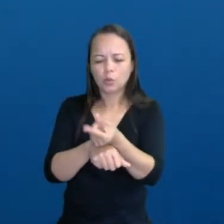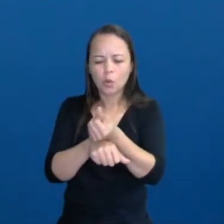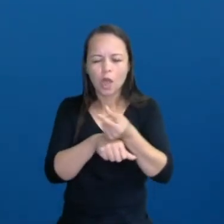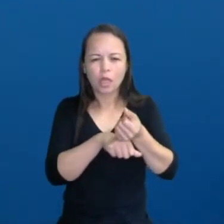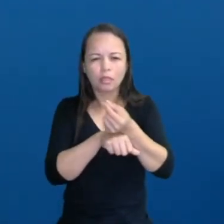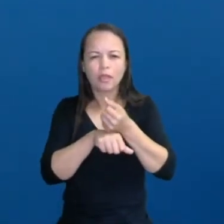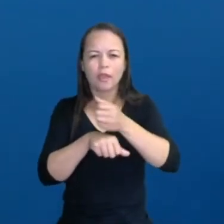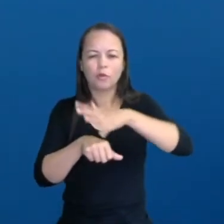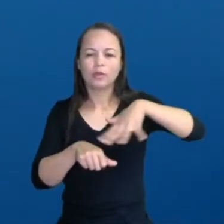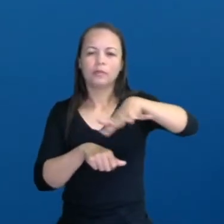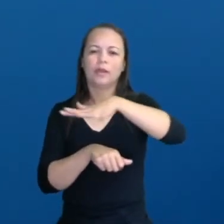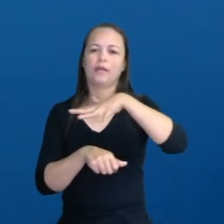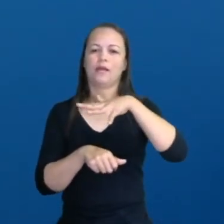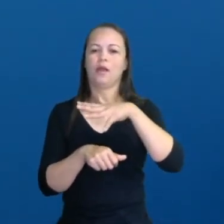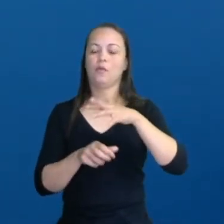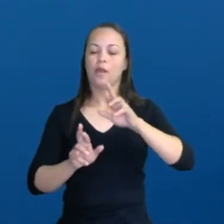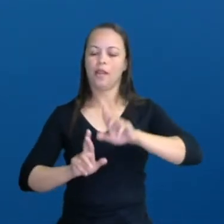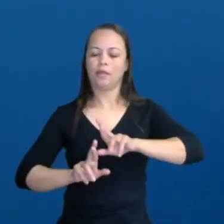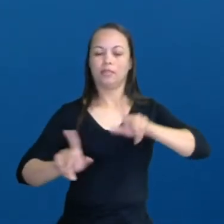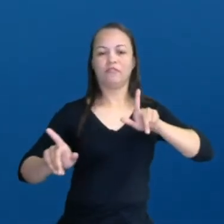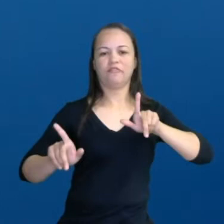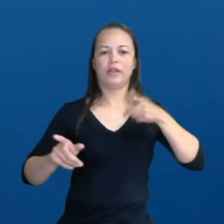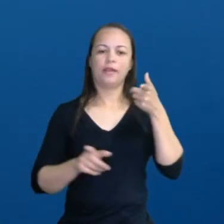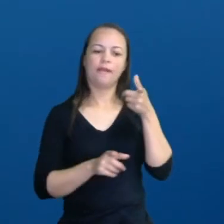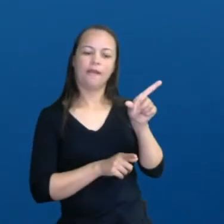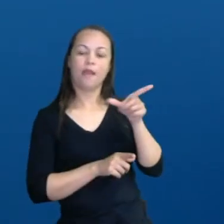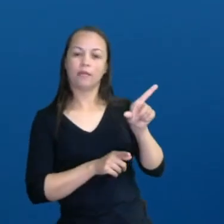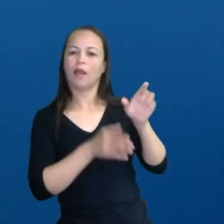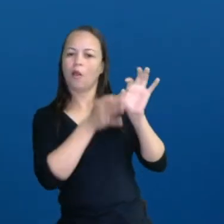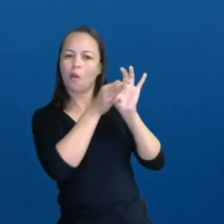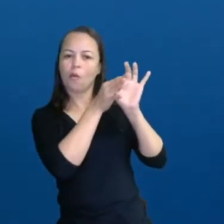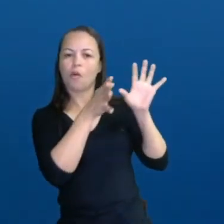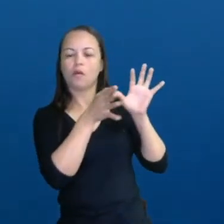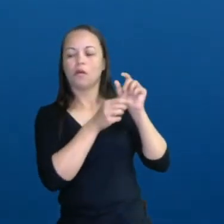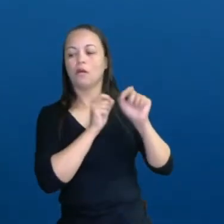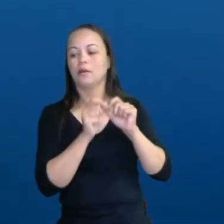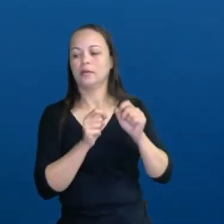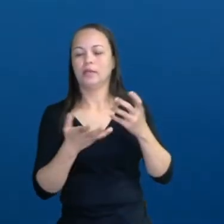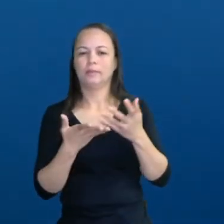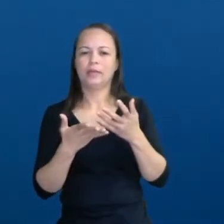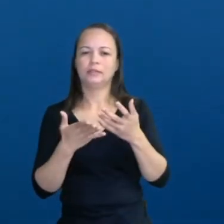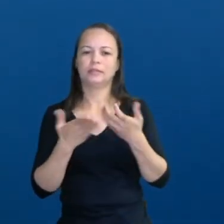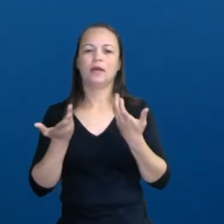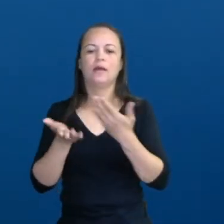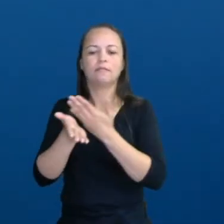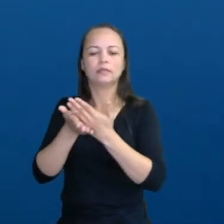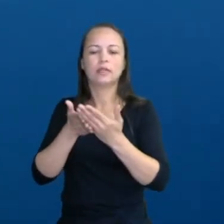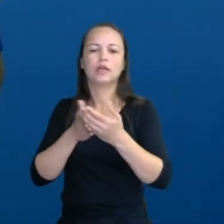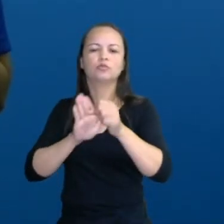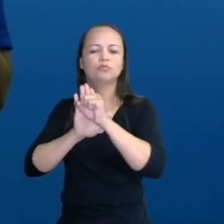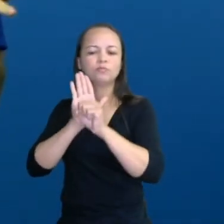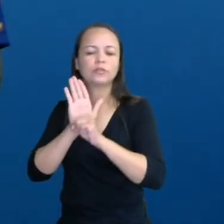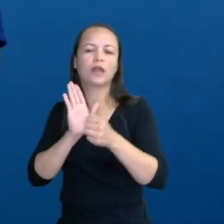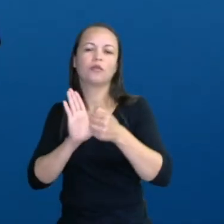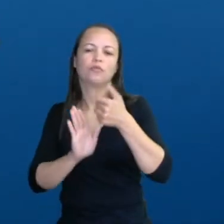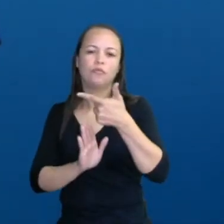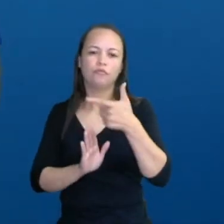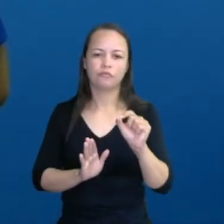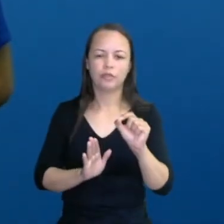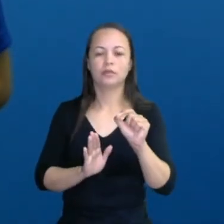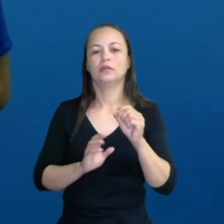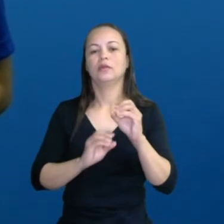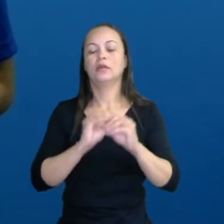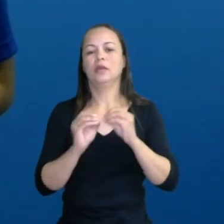outra, é uma doutrina que passa a vigorar ali no século XX. E por que eu estou falando, apontando